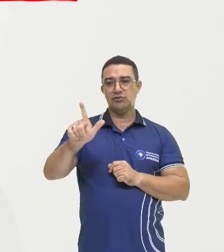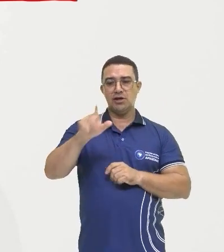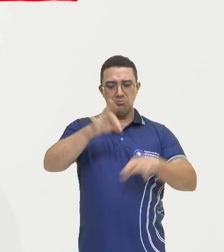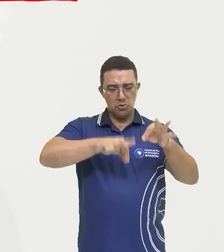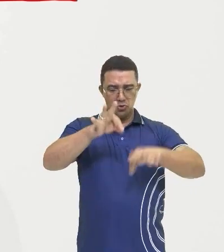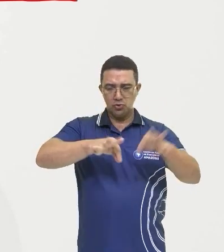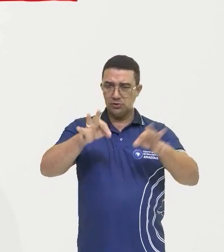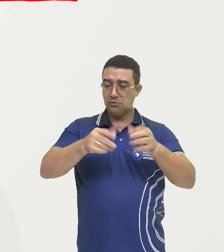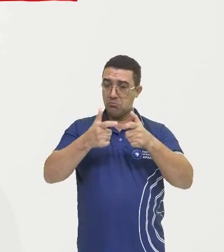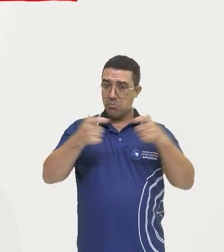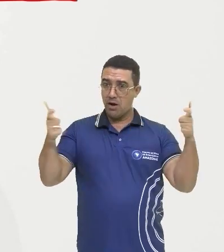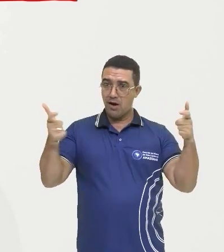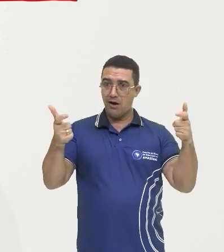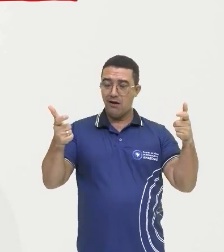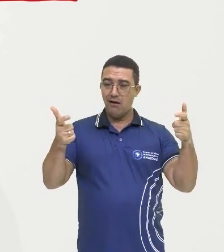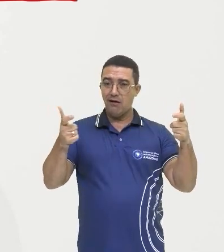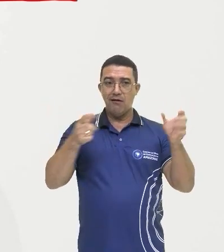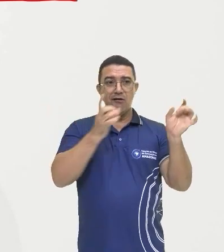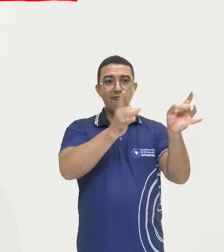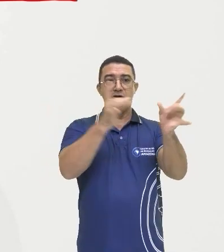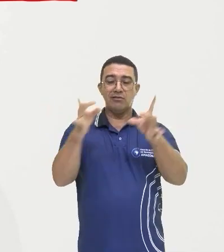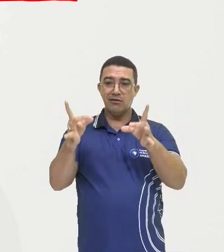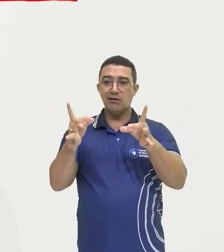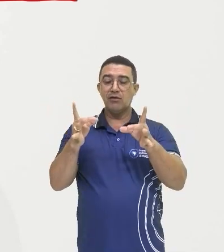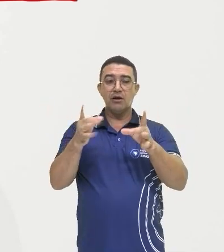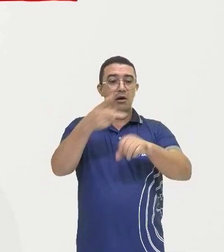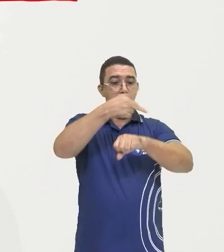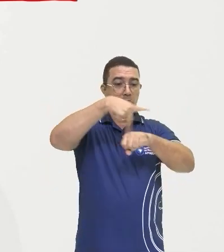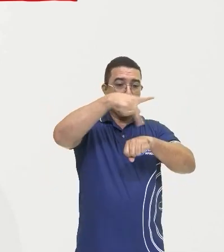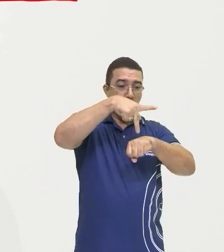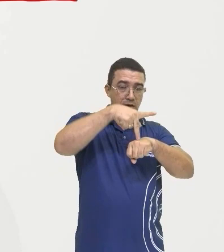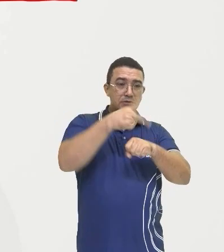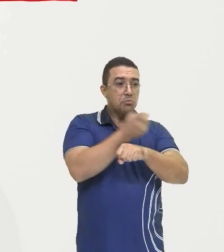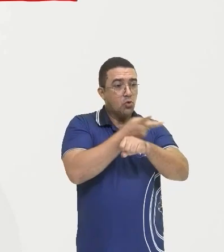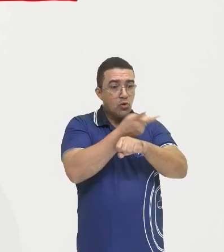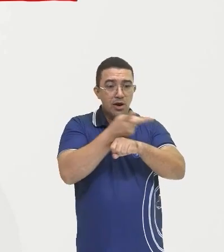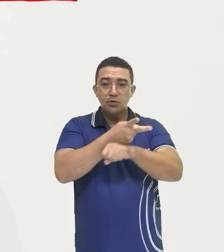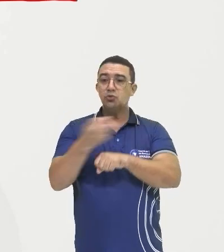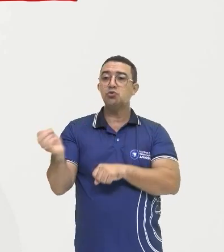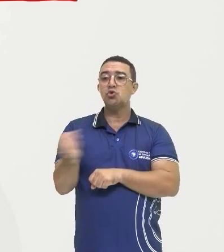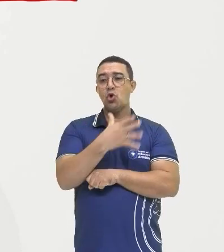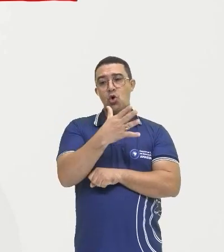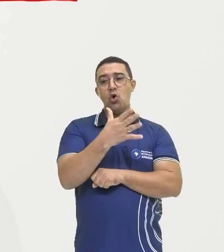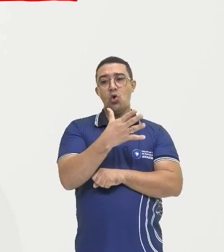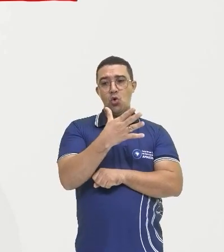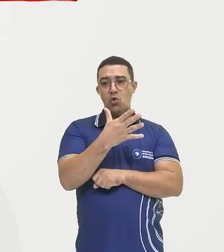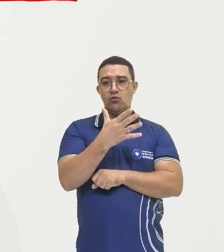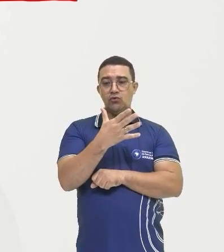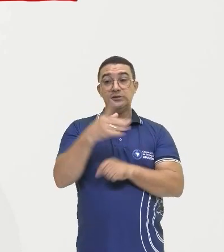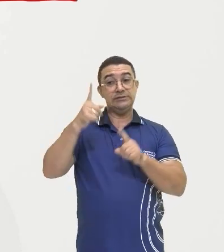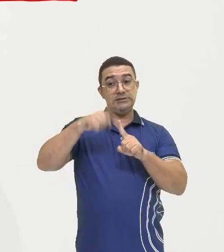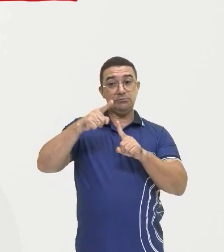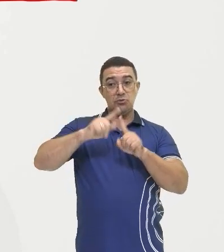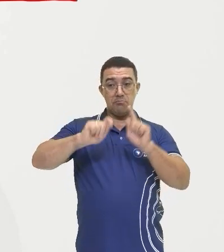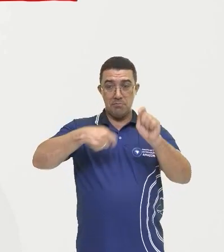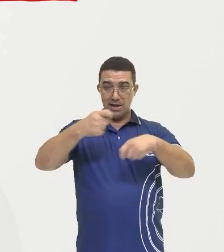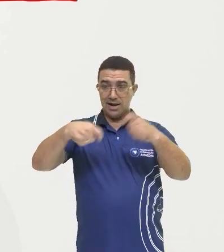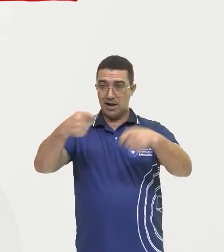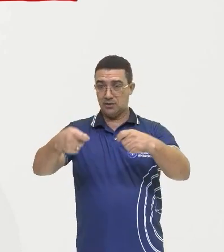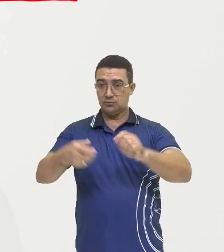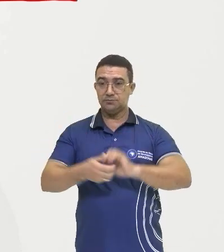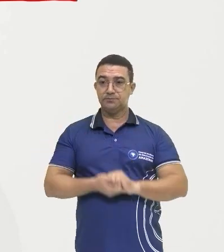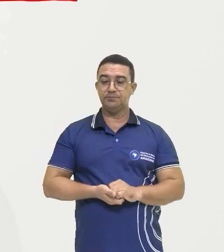o bastante, para que os países saiam em busca de novos mercados, tá certo? E agora também eu vou destacar para